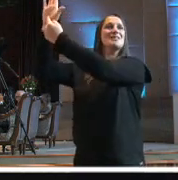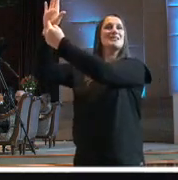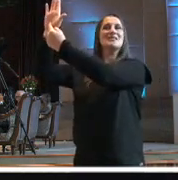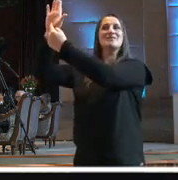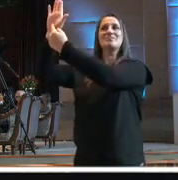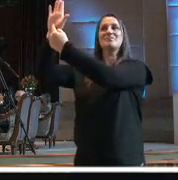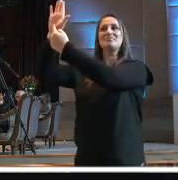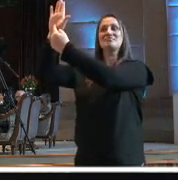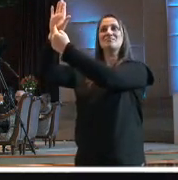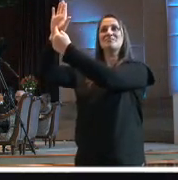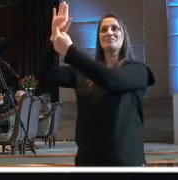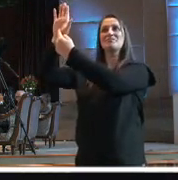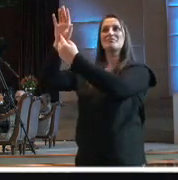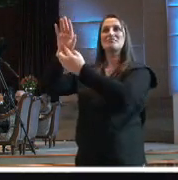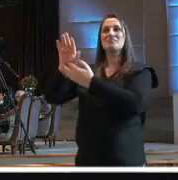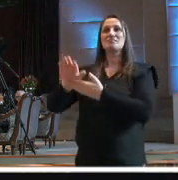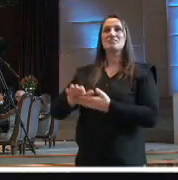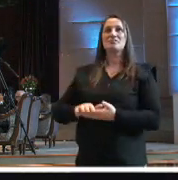delas.